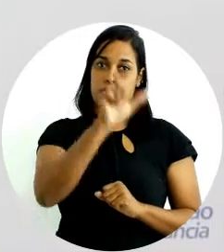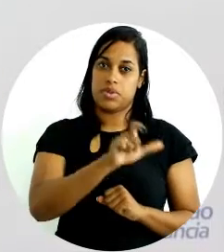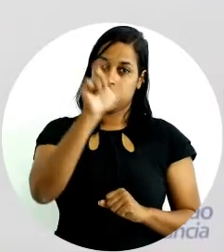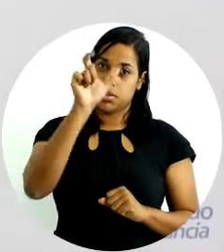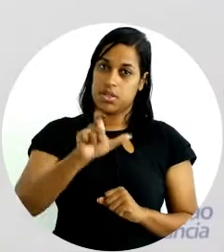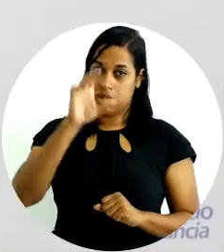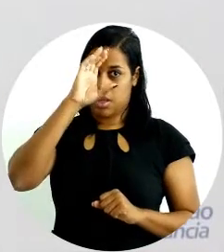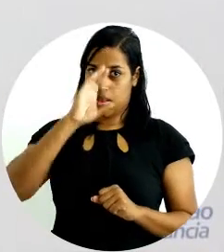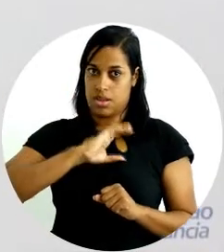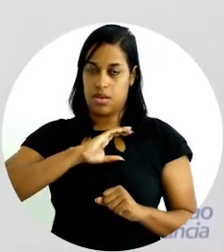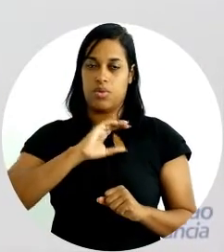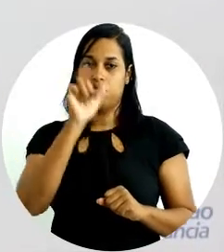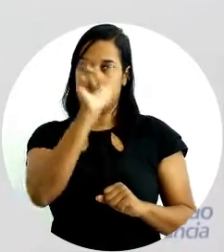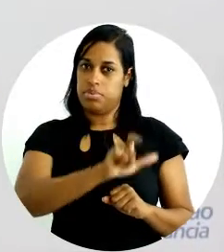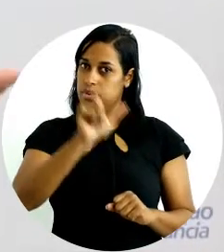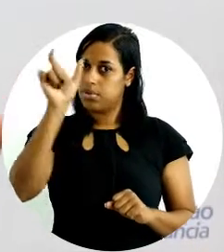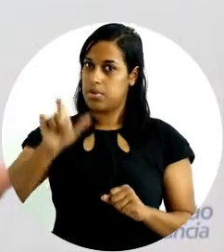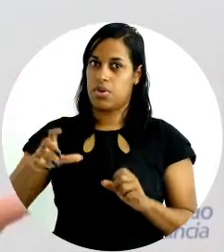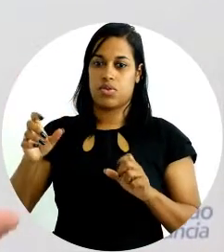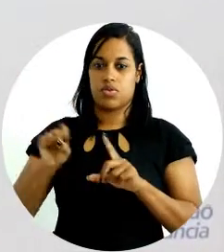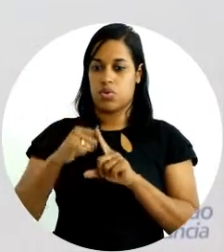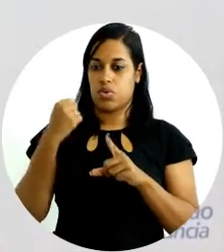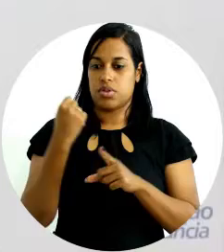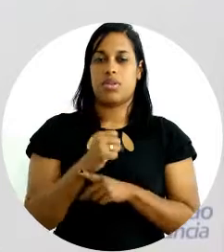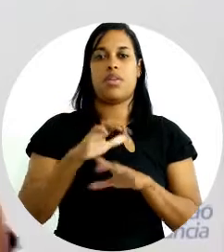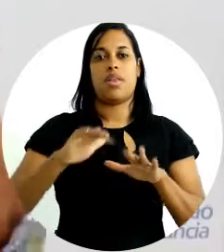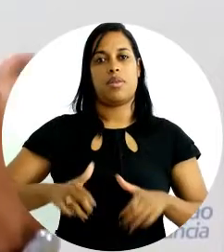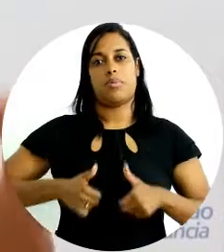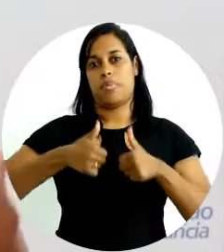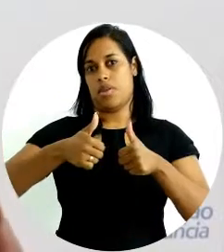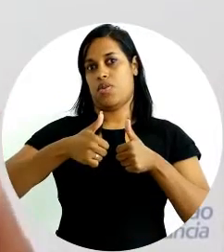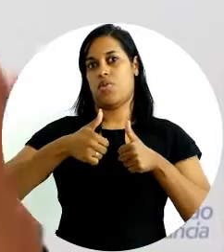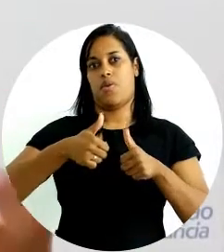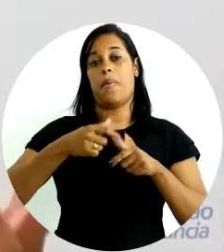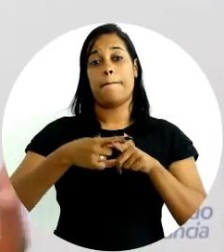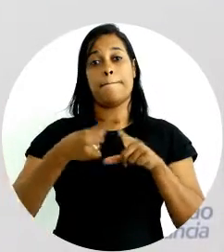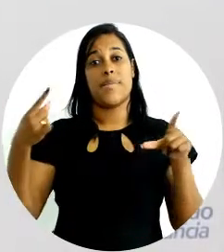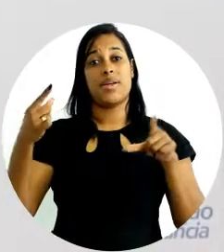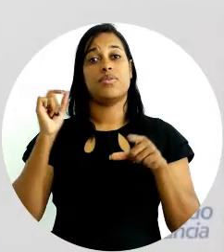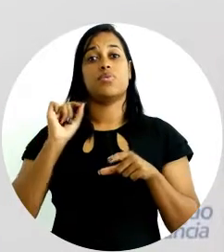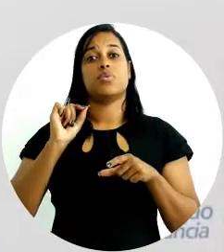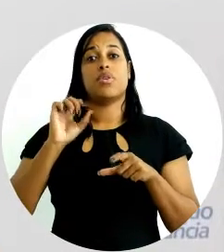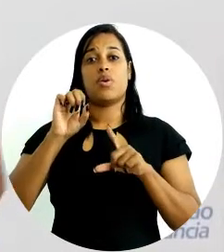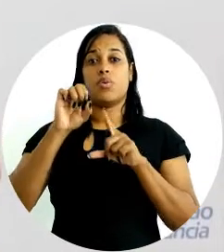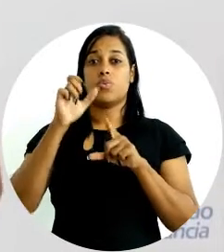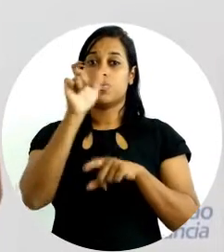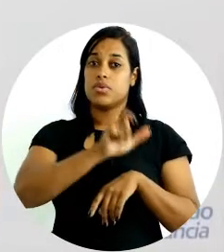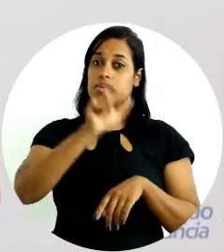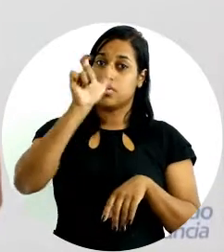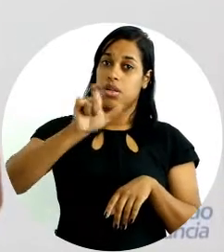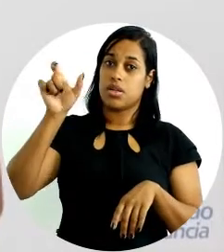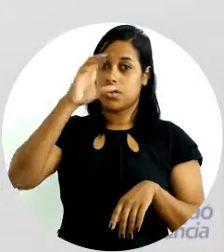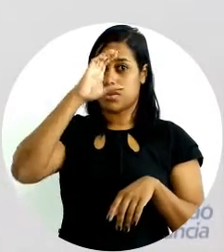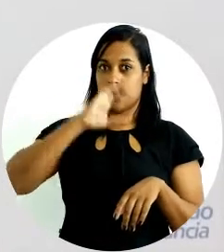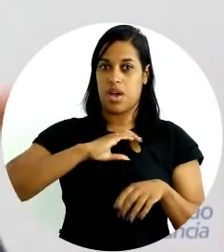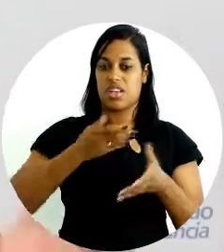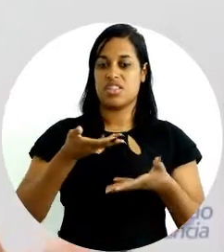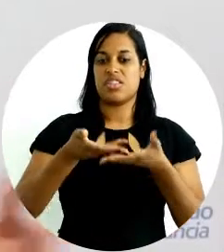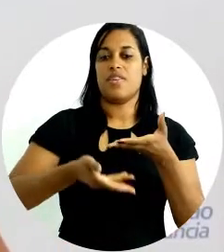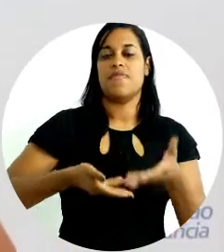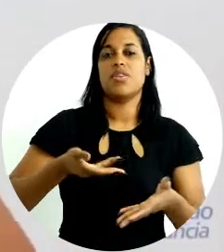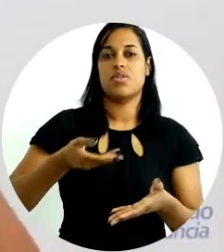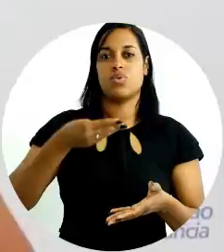cidadão para construir uma sociedade melhor, um cidadão atuante, mas sim um cidadão que ele está